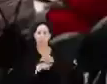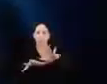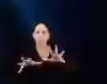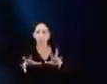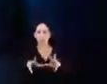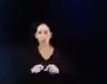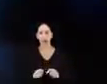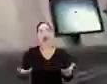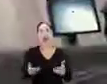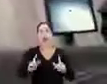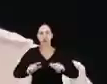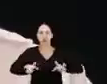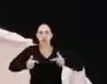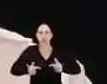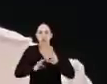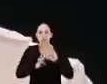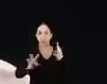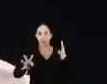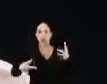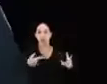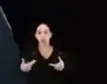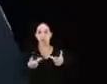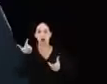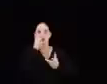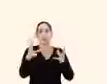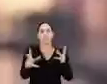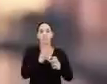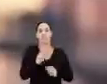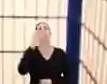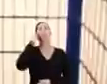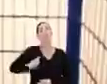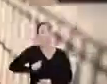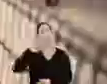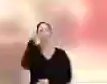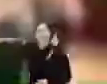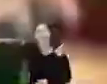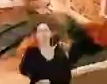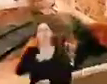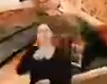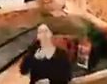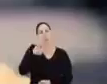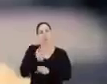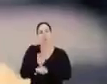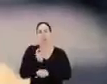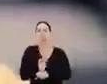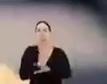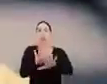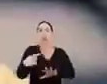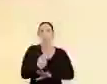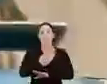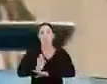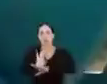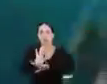um mutirão e zerar as cirurgias. A gente sabe que a vida tá difícil, que o dinheiro não chega até o fim do mês. Por isso a gente